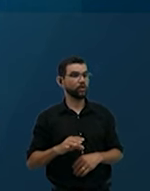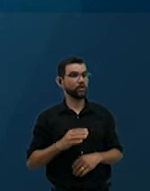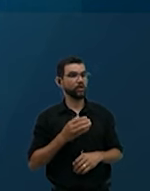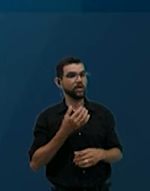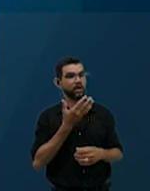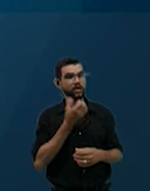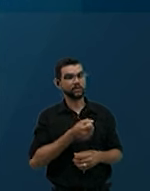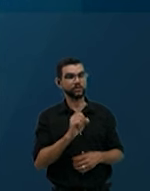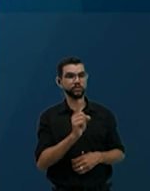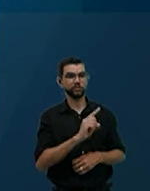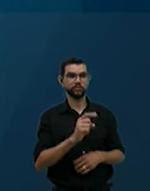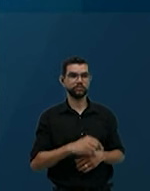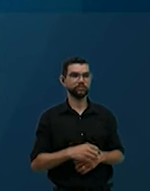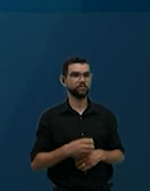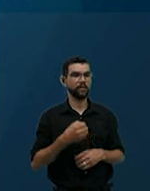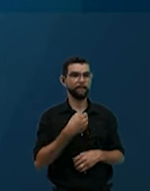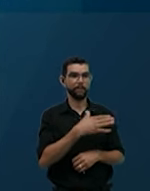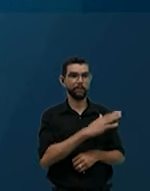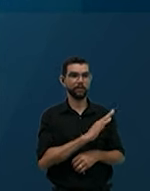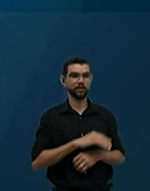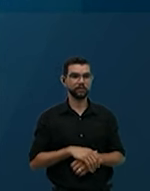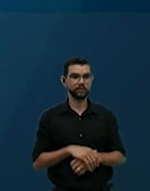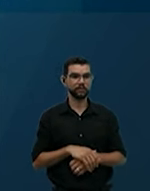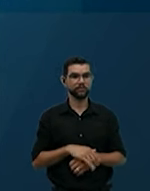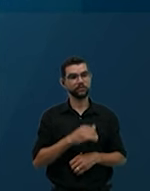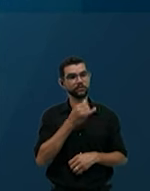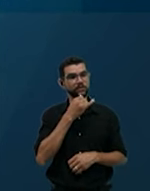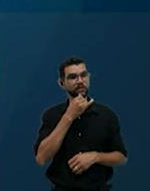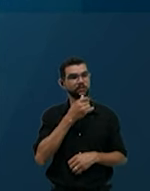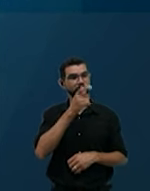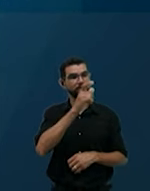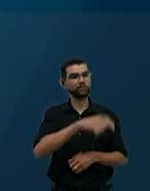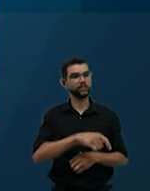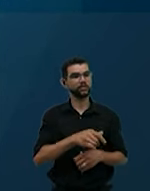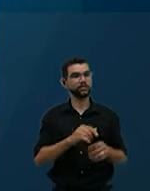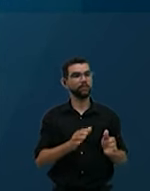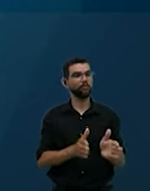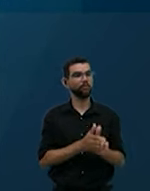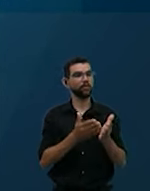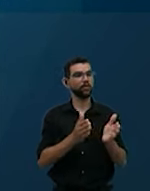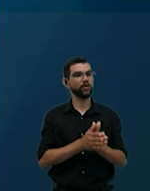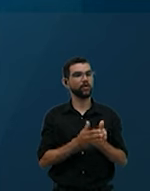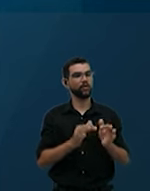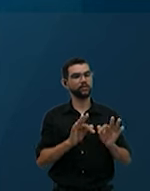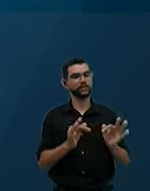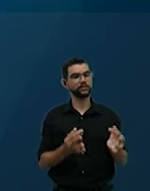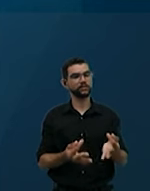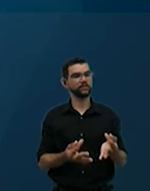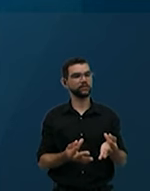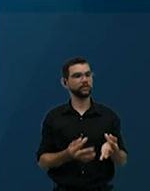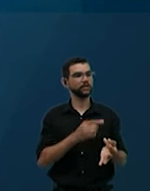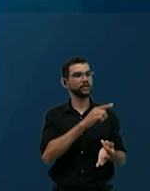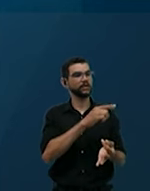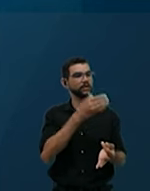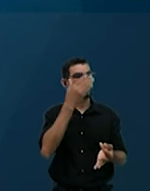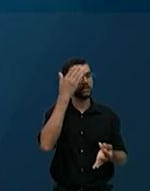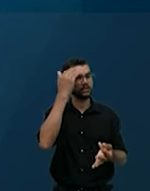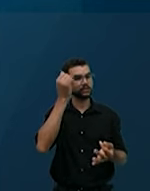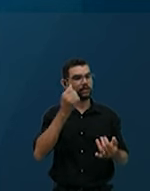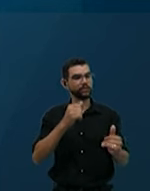mínimo, que é semi-analfabeto, que não sabe lidar com o meu aplicativo, o meu INSS, ou com outros